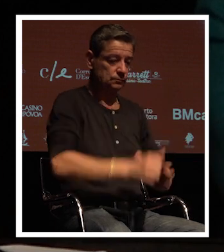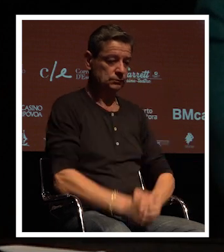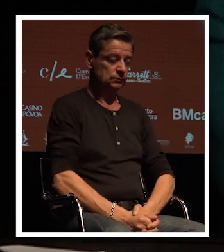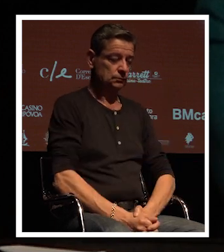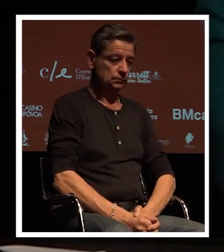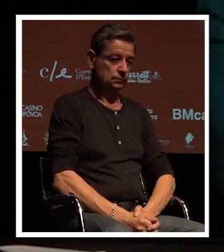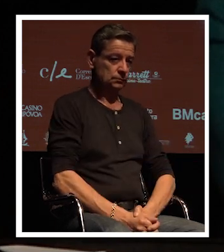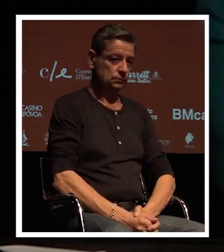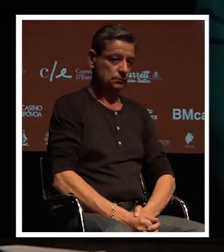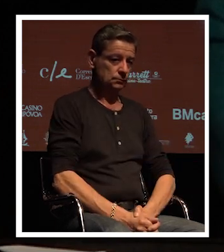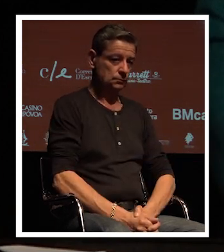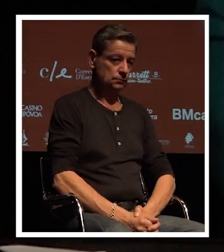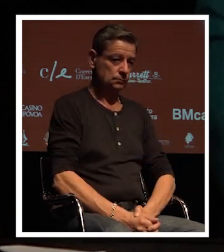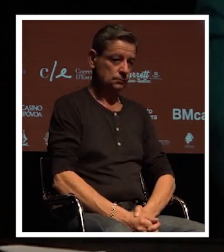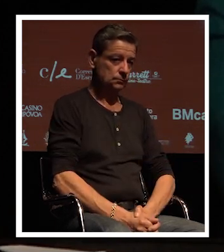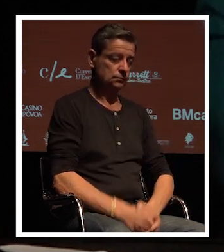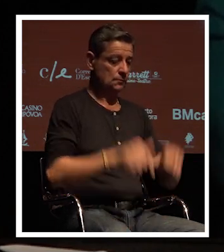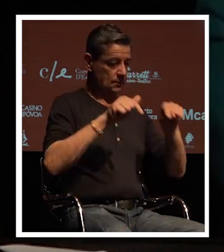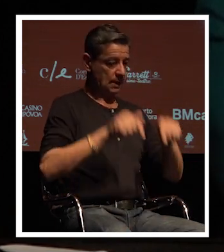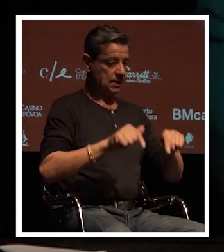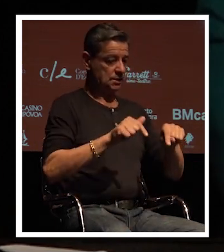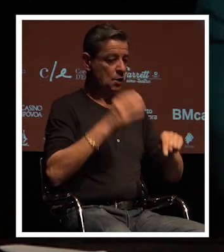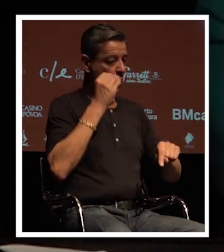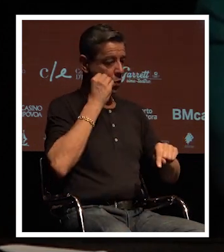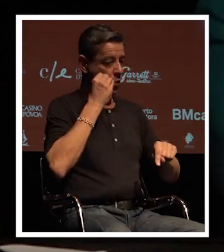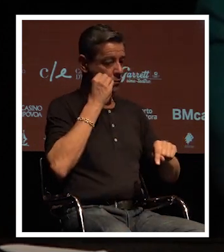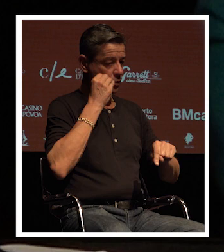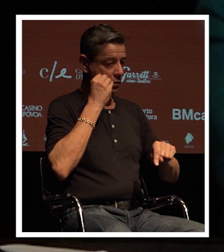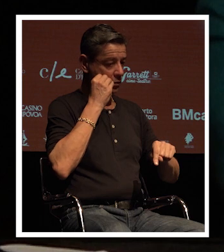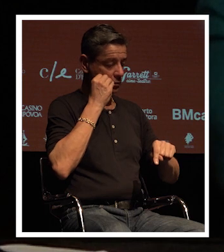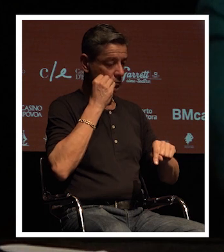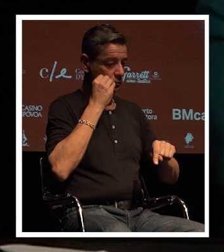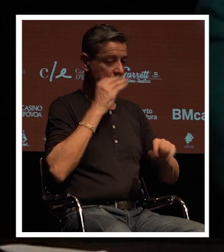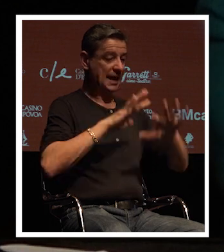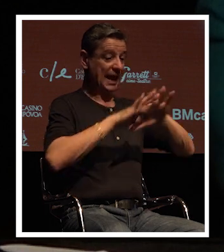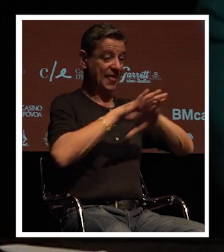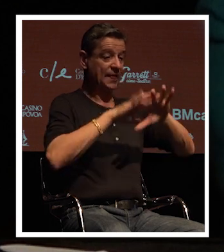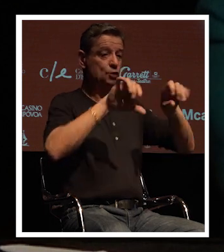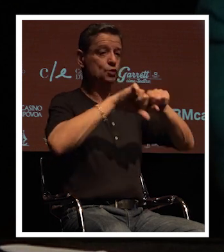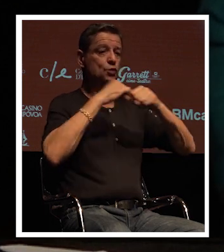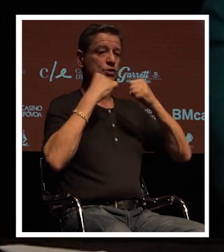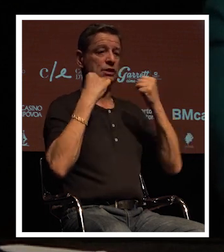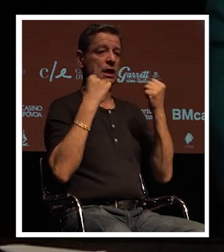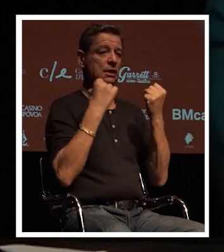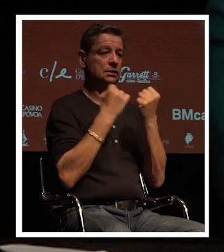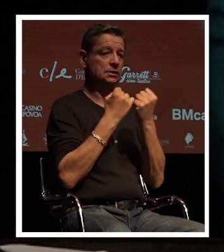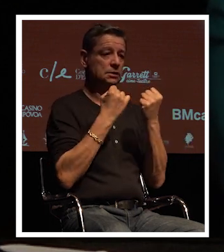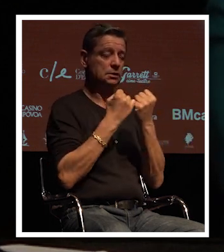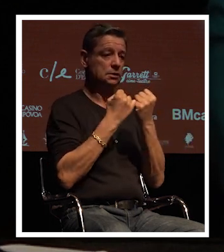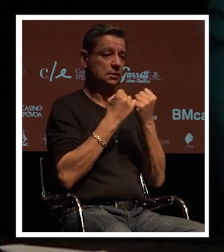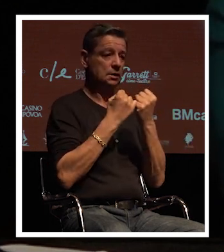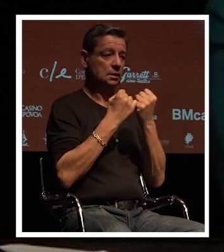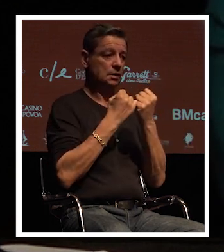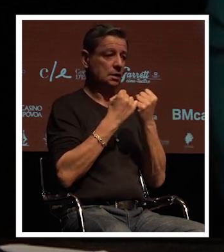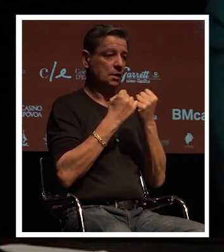e esta a maneira como nos entregamos aqui e nas redes sociais aqueles que não têm